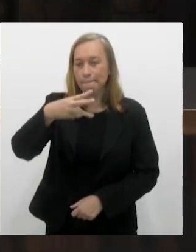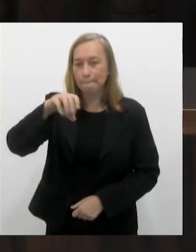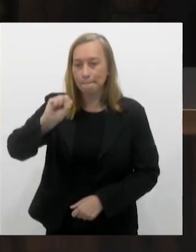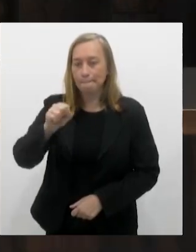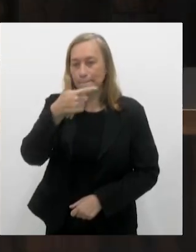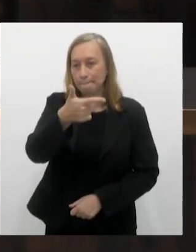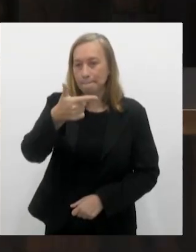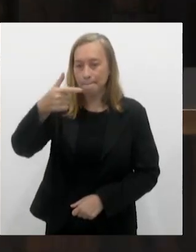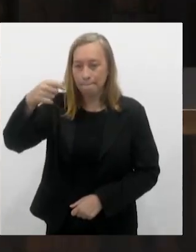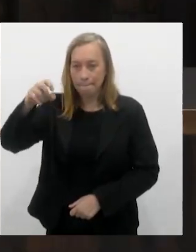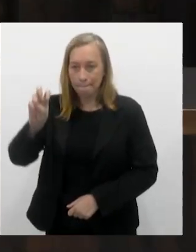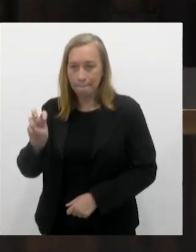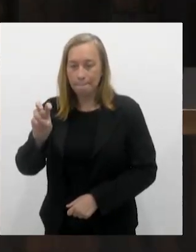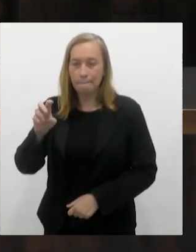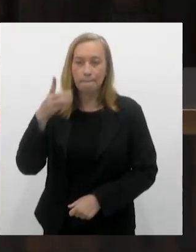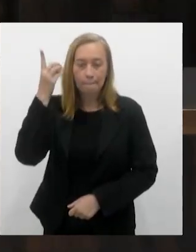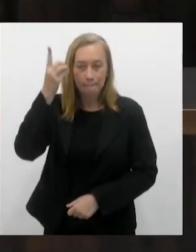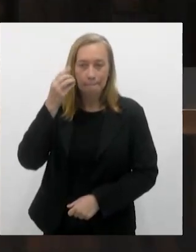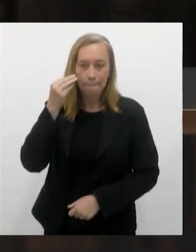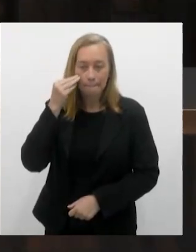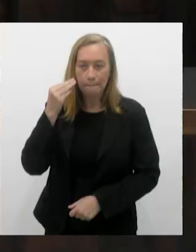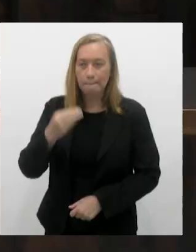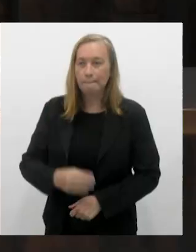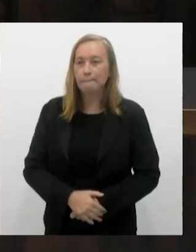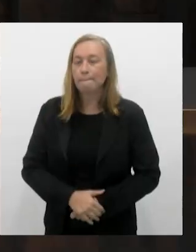6438/2025, da deputada Tia Ju.